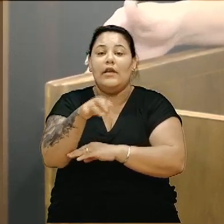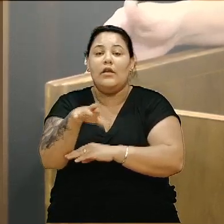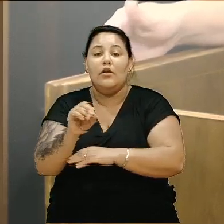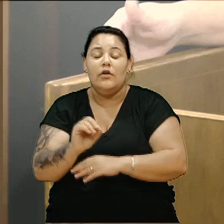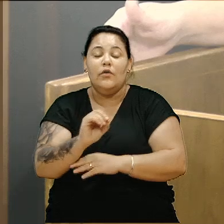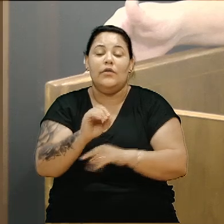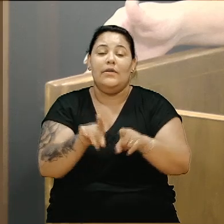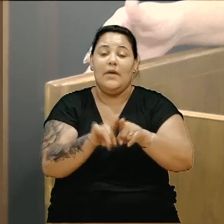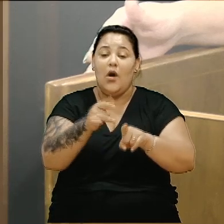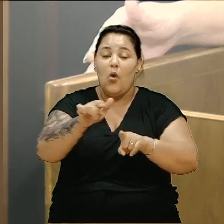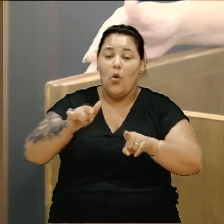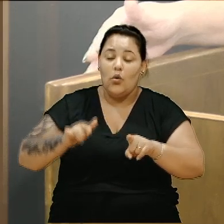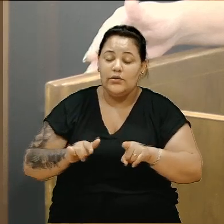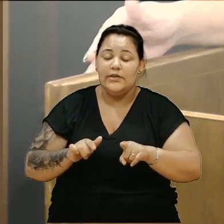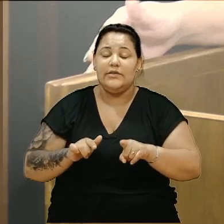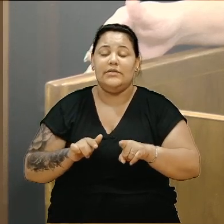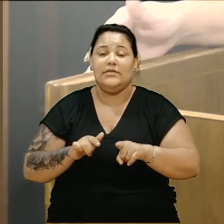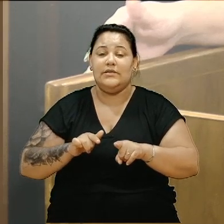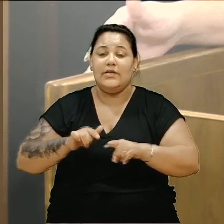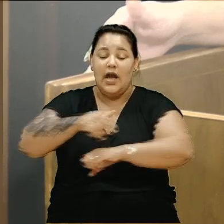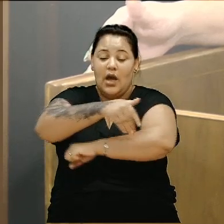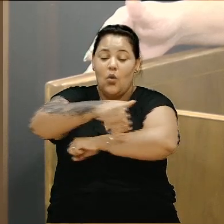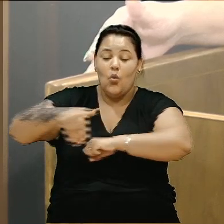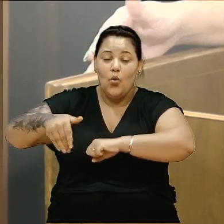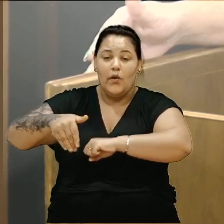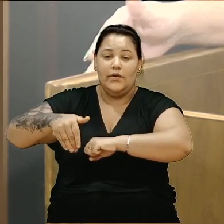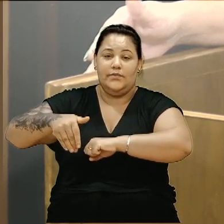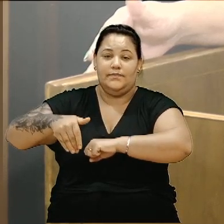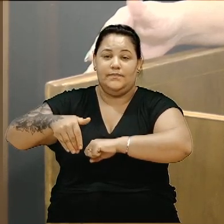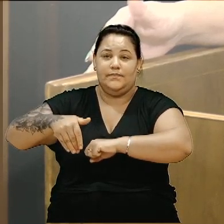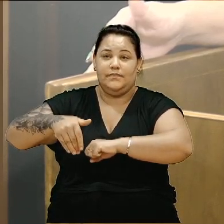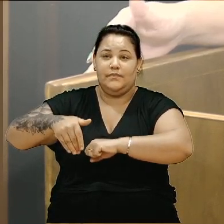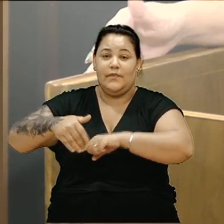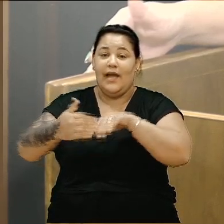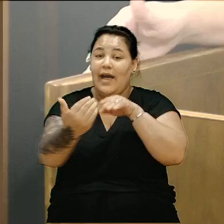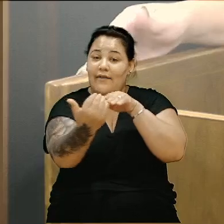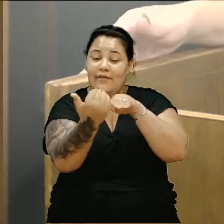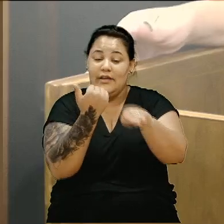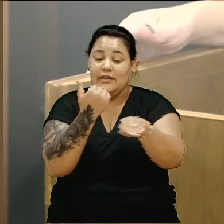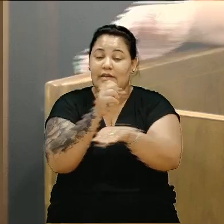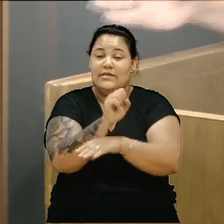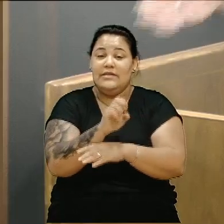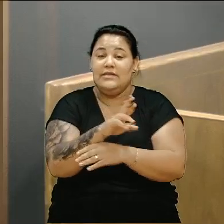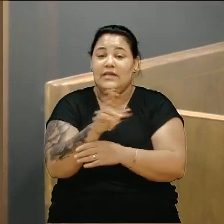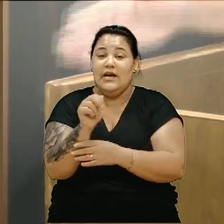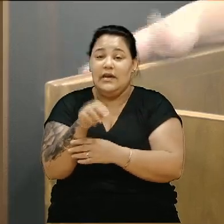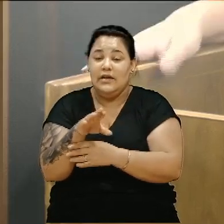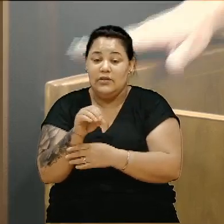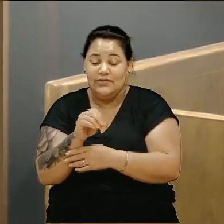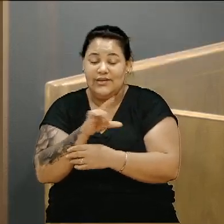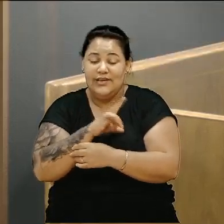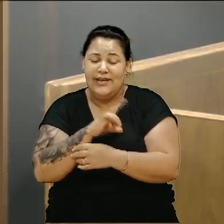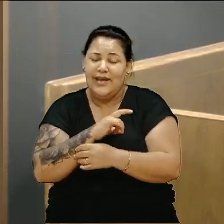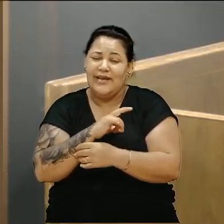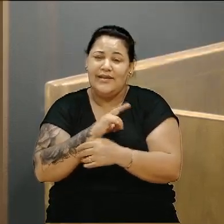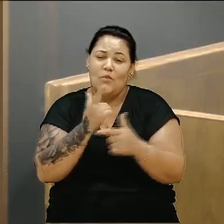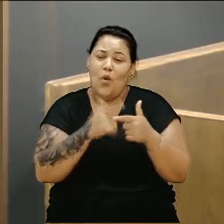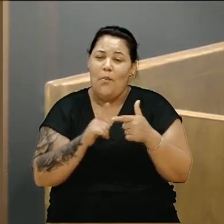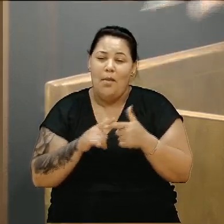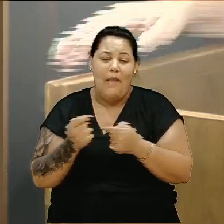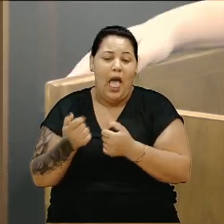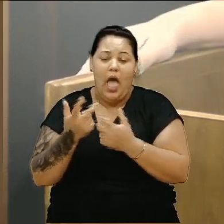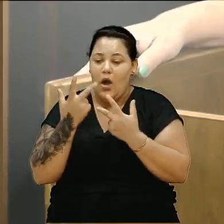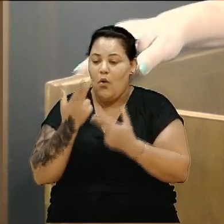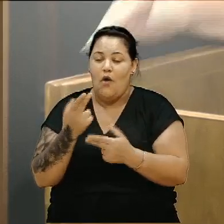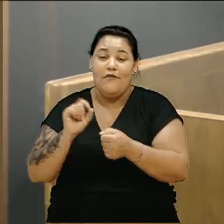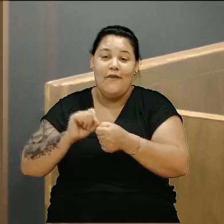como as ruas da Avenida Serrano Santo Antônio, também que tem os mesmos problemas. Foi feita a base